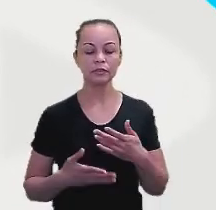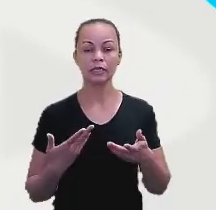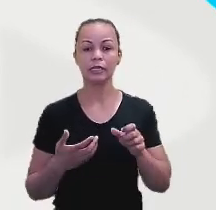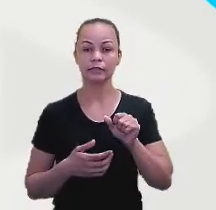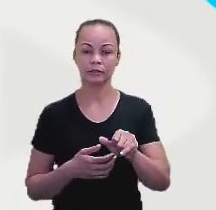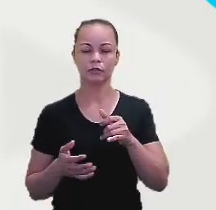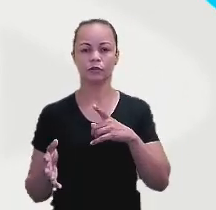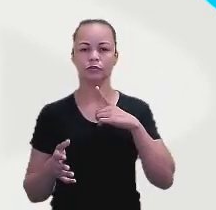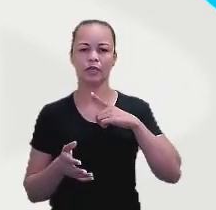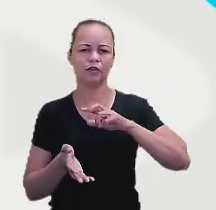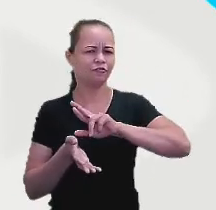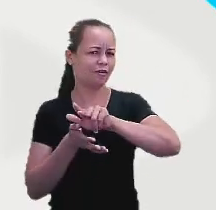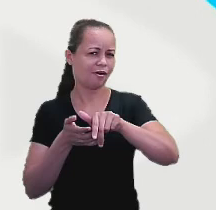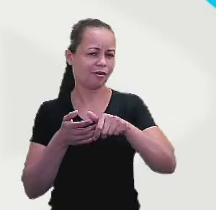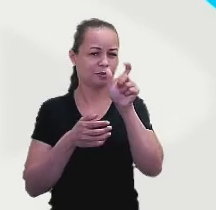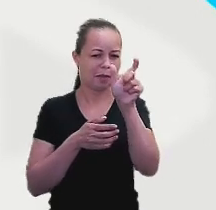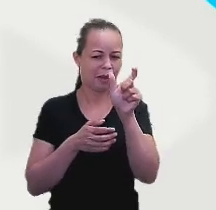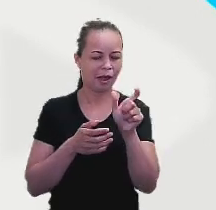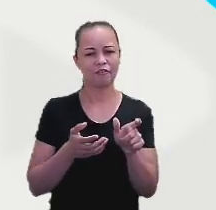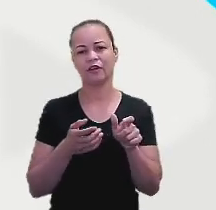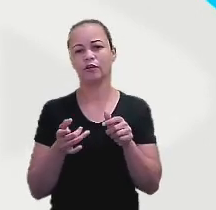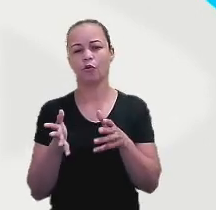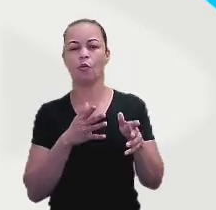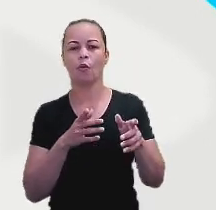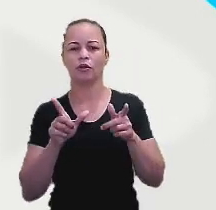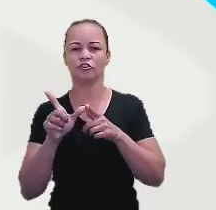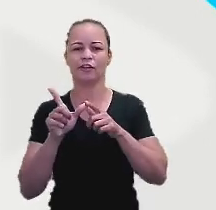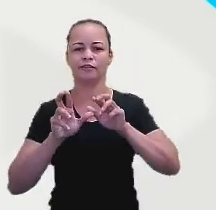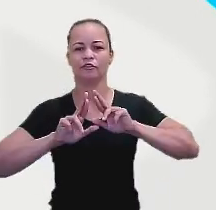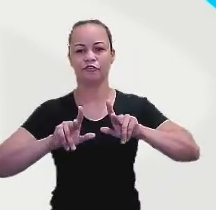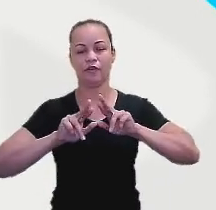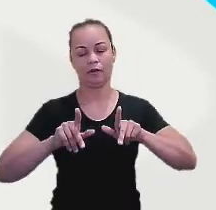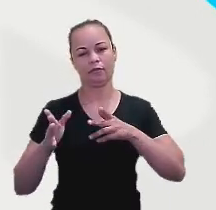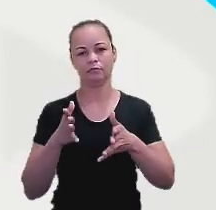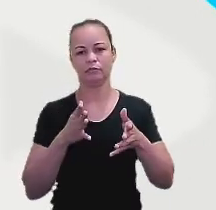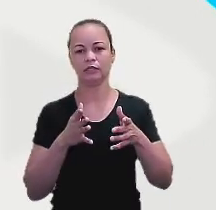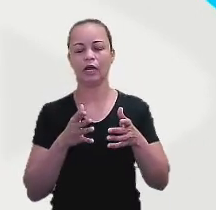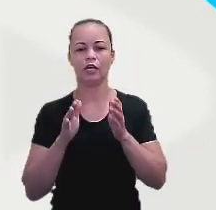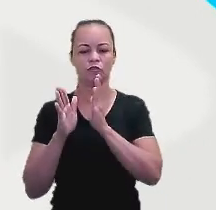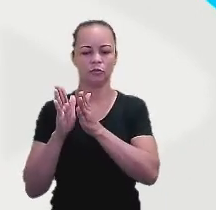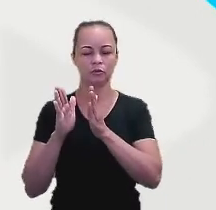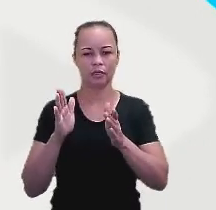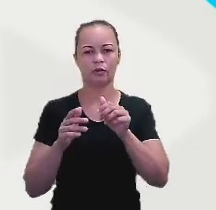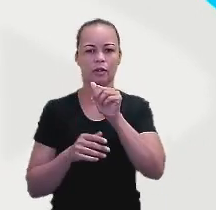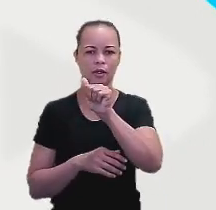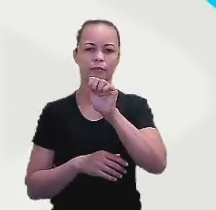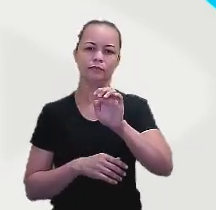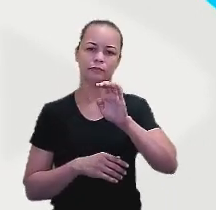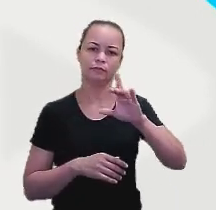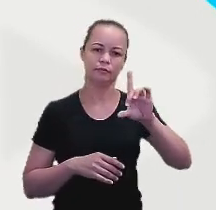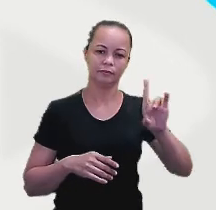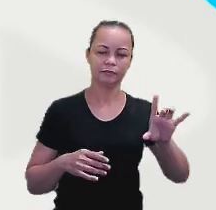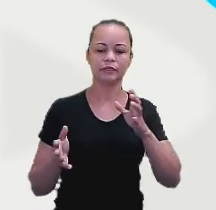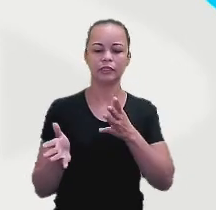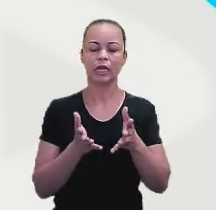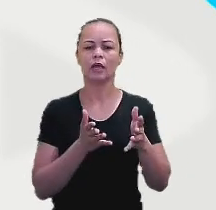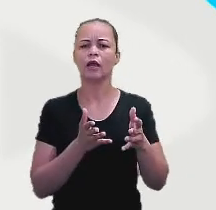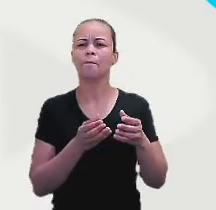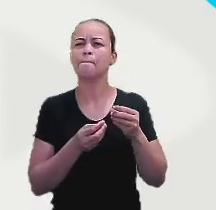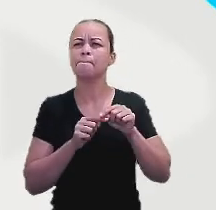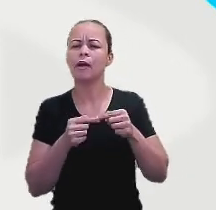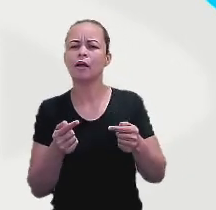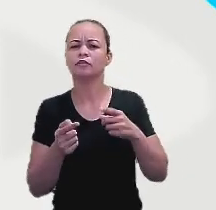várias palavras iniciadas com diferentes letras, eu vou colocar de acordo com o alfabeto. Mas se eu tenho todas as palavras começando